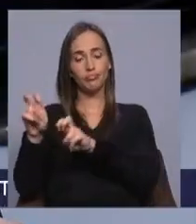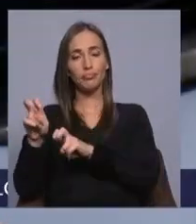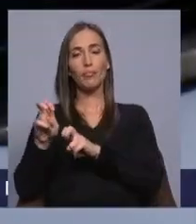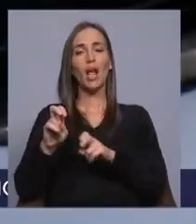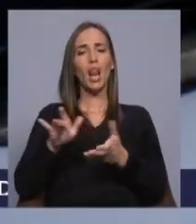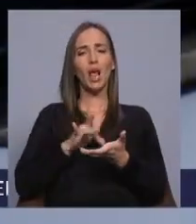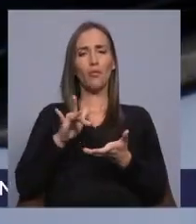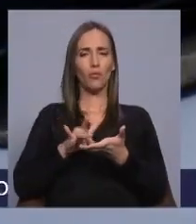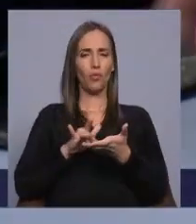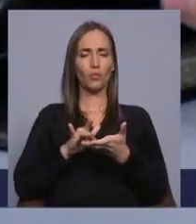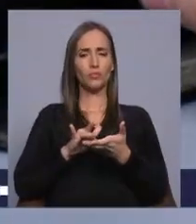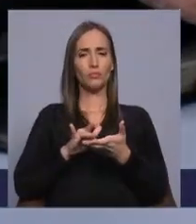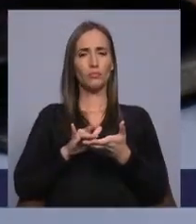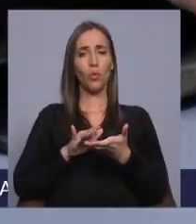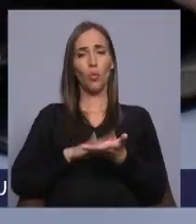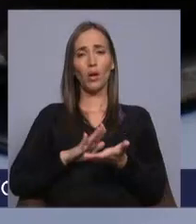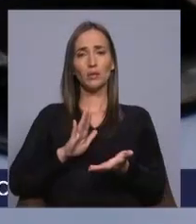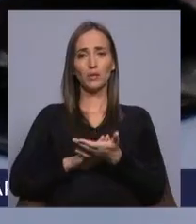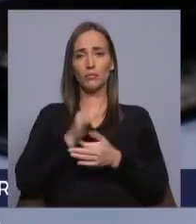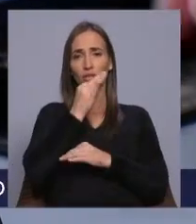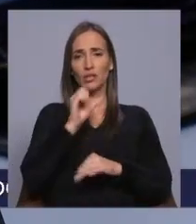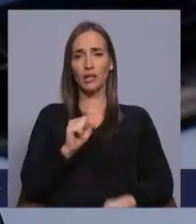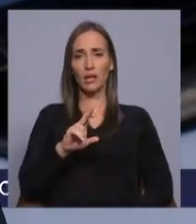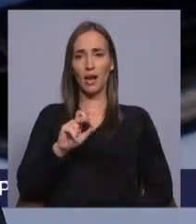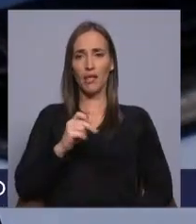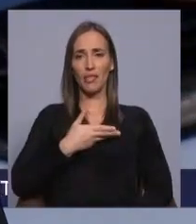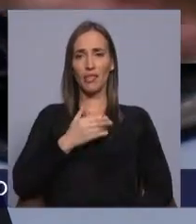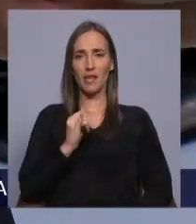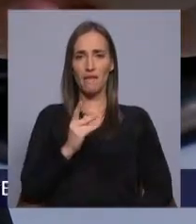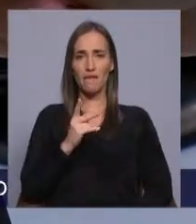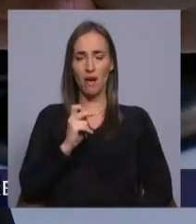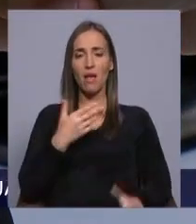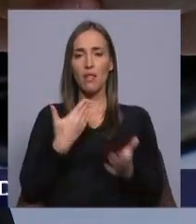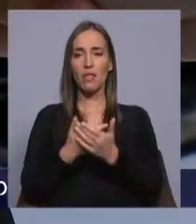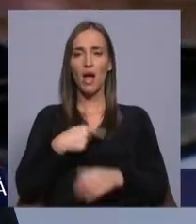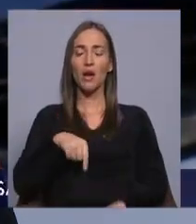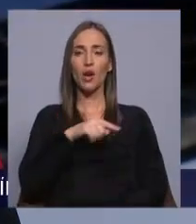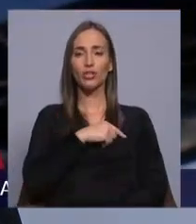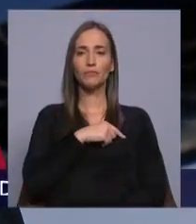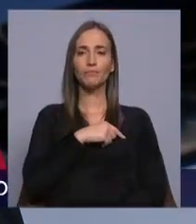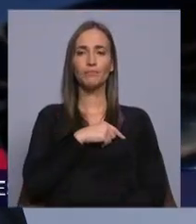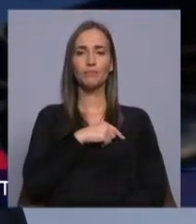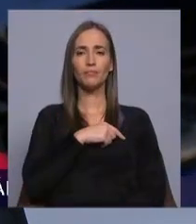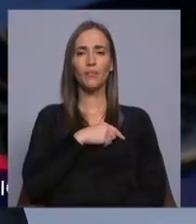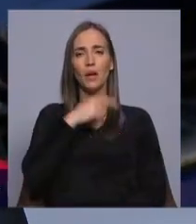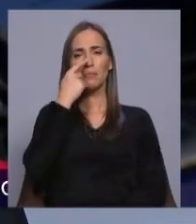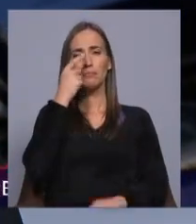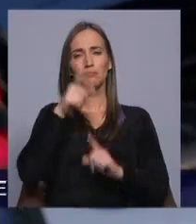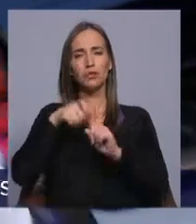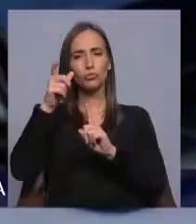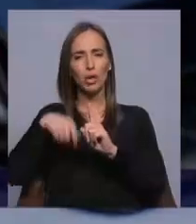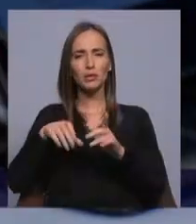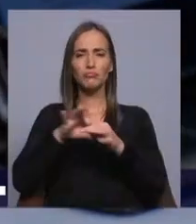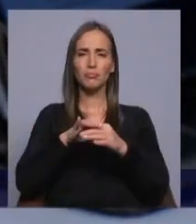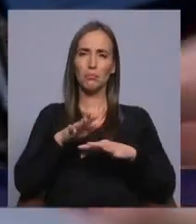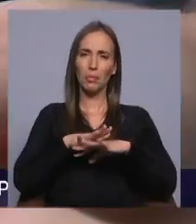excelente coleção da Gradiva e que nos leva aqui até várias personagens do mundo, sobretudo matemática, mas não